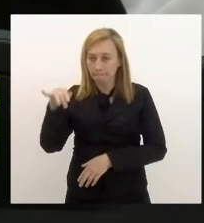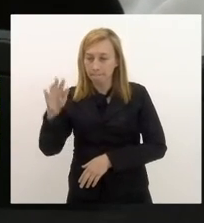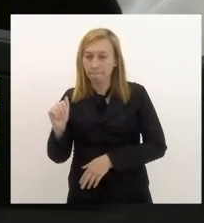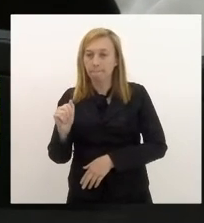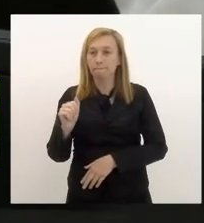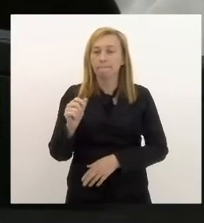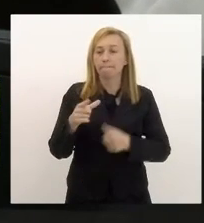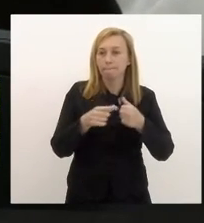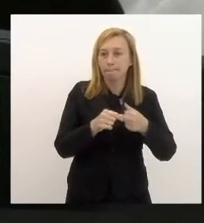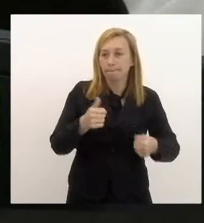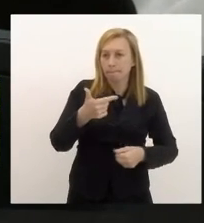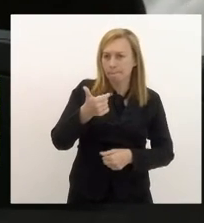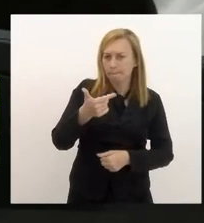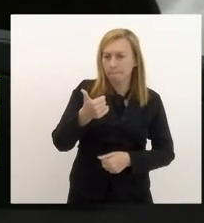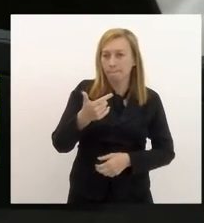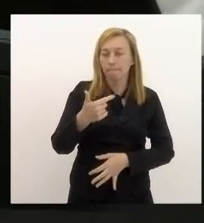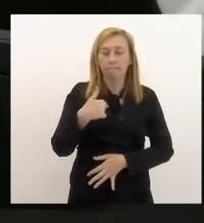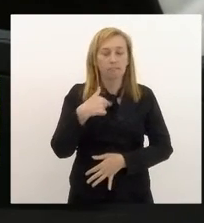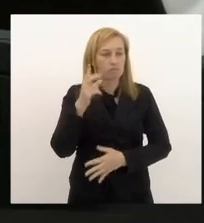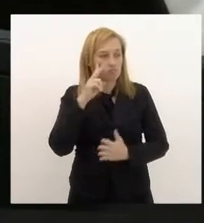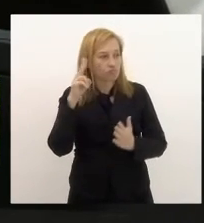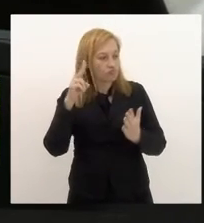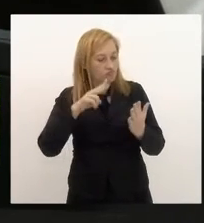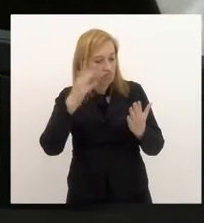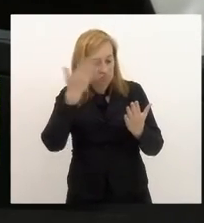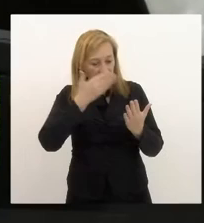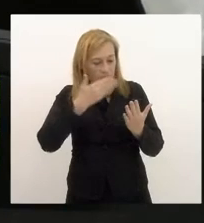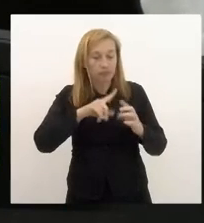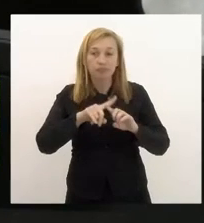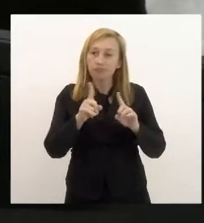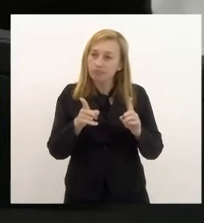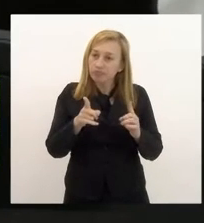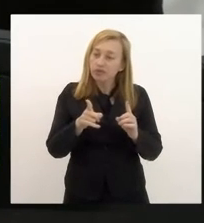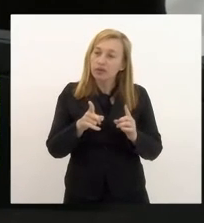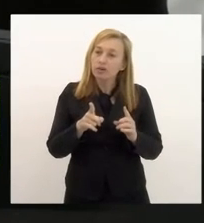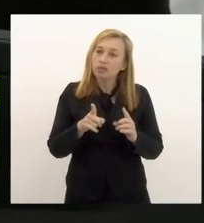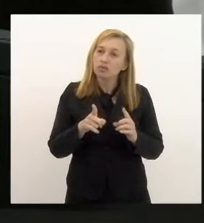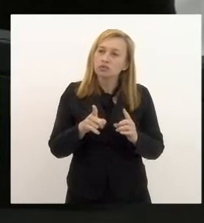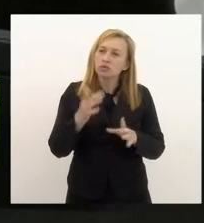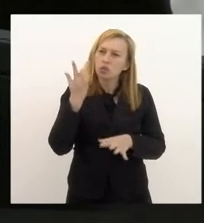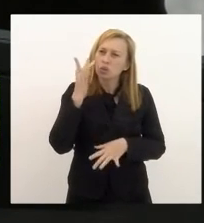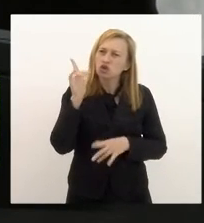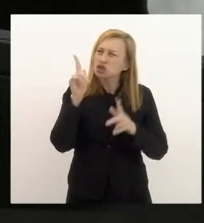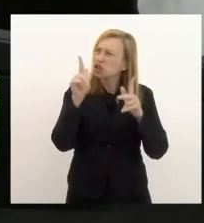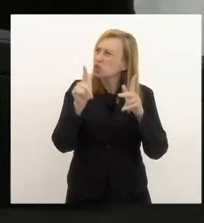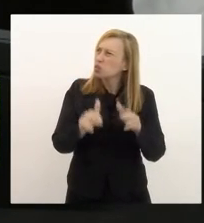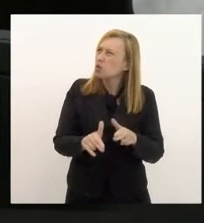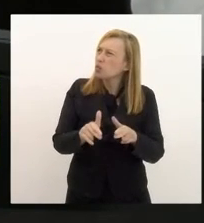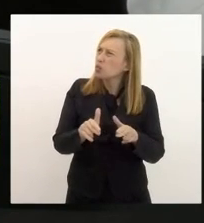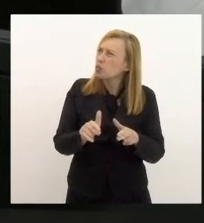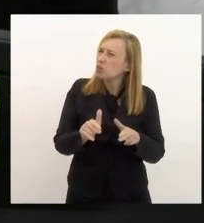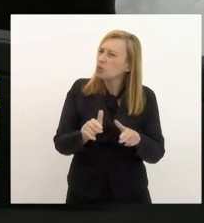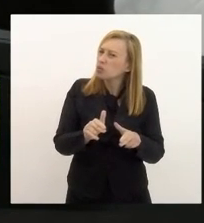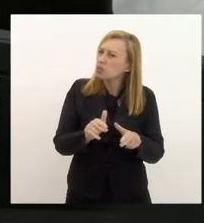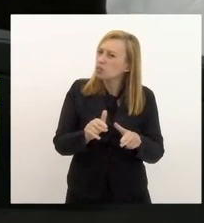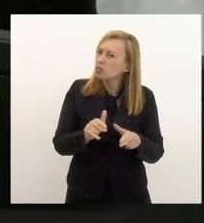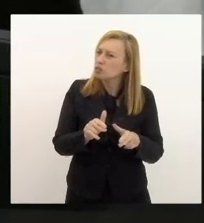12 né eu não peguei mas eu acho que é a mesma